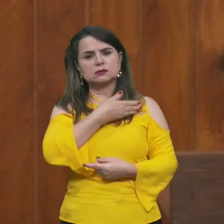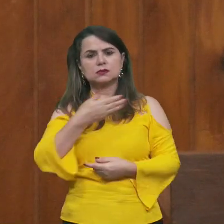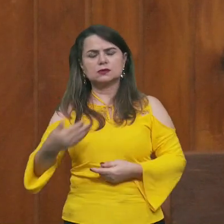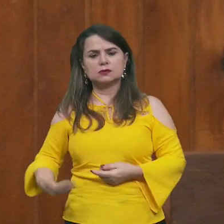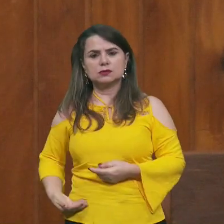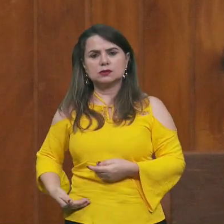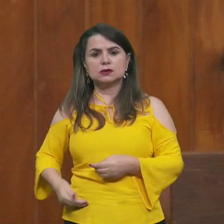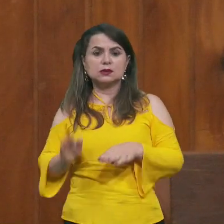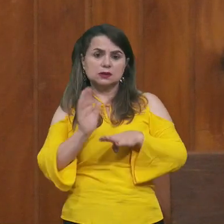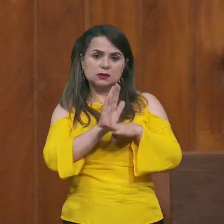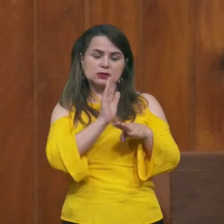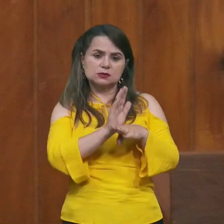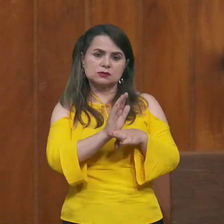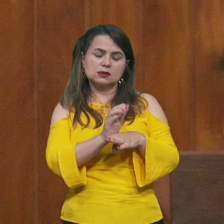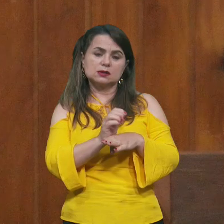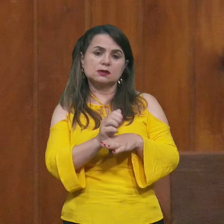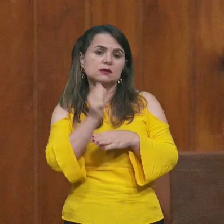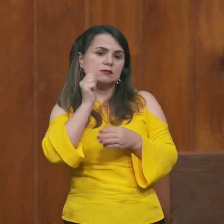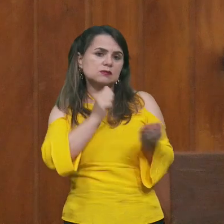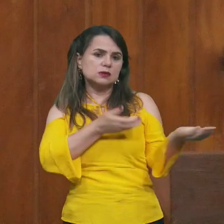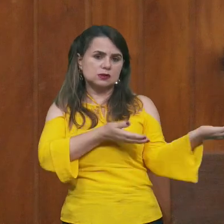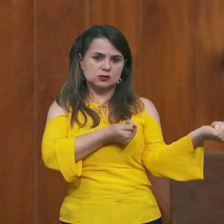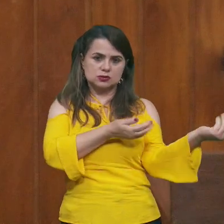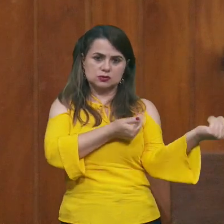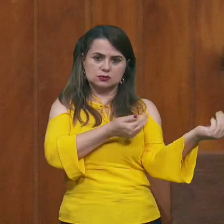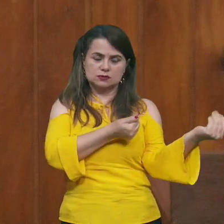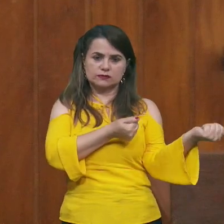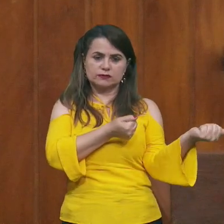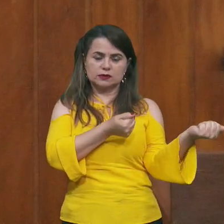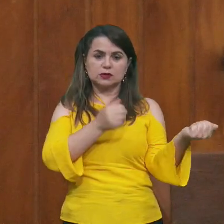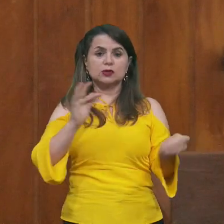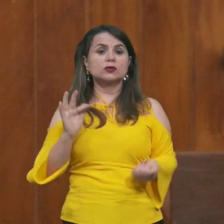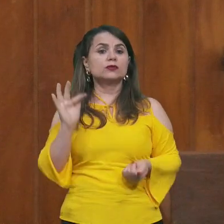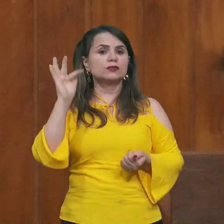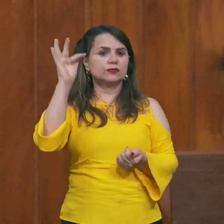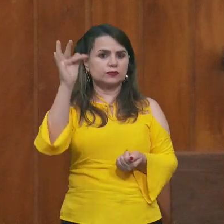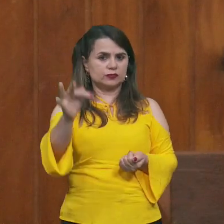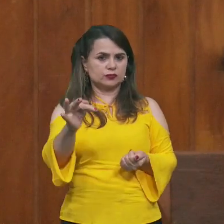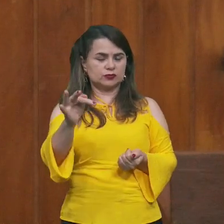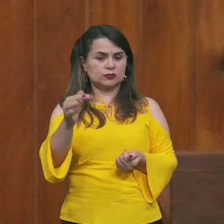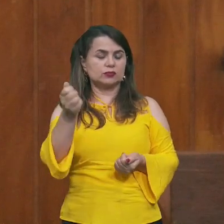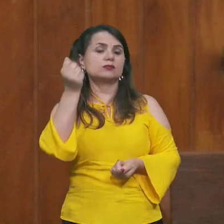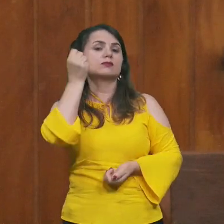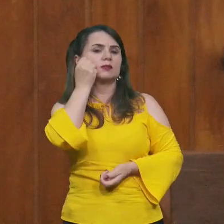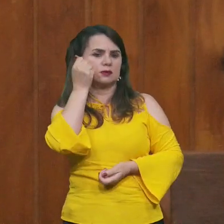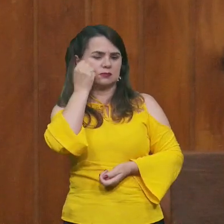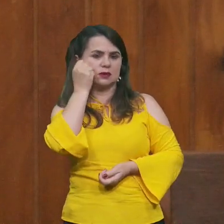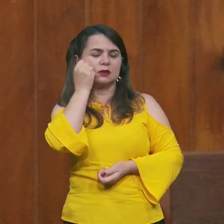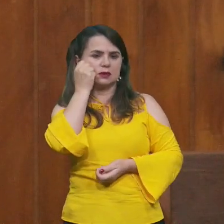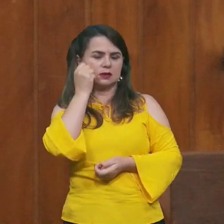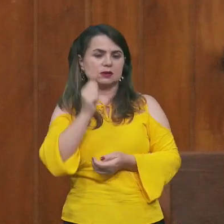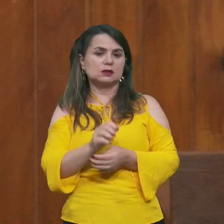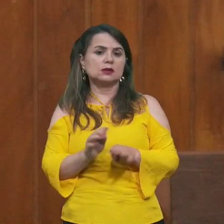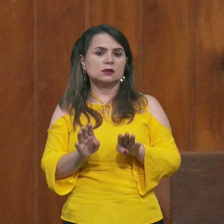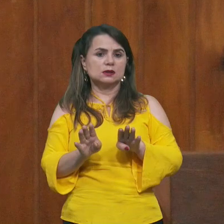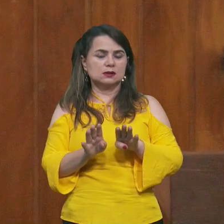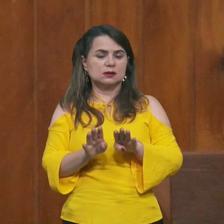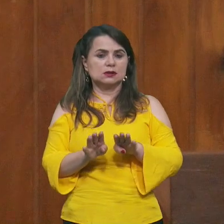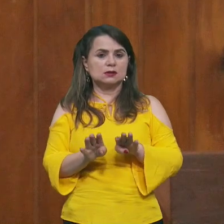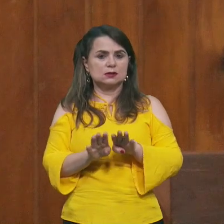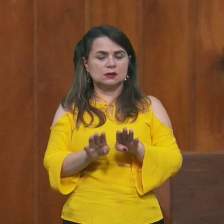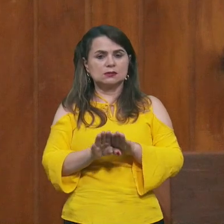as nossas jovens que futuramente serão mães. Então, já tem aí